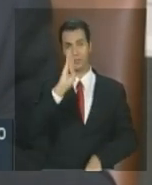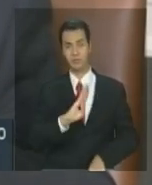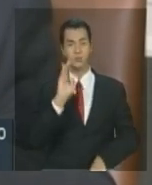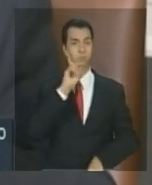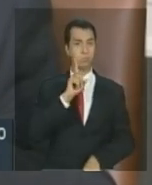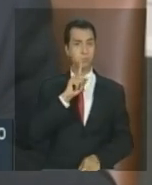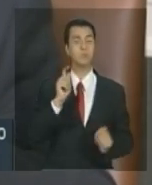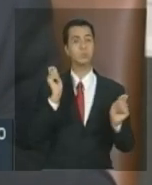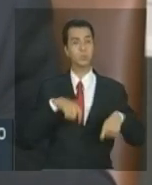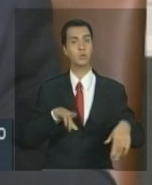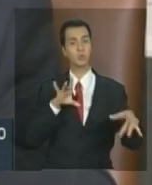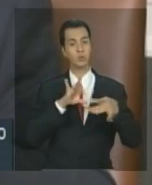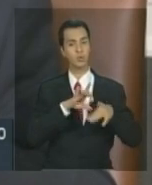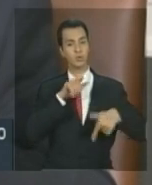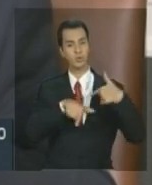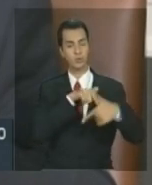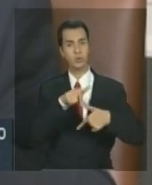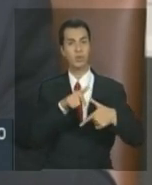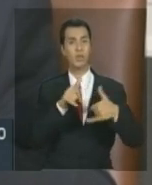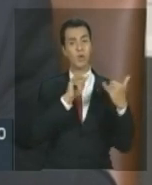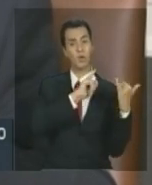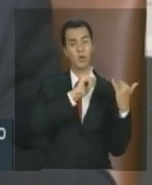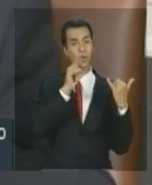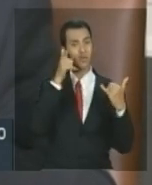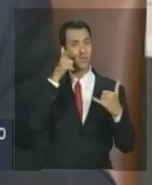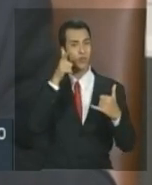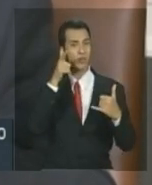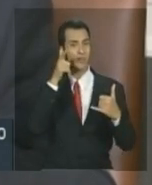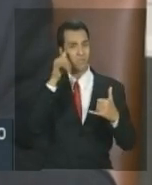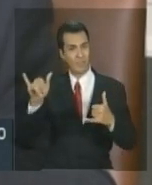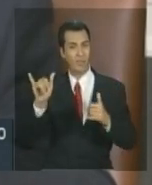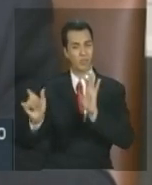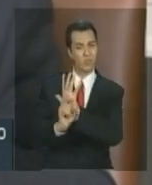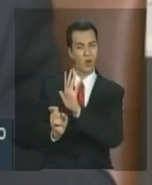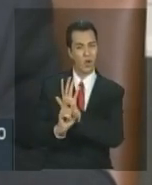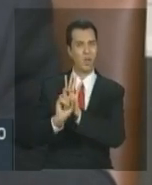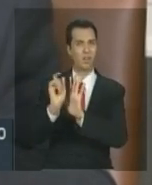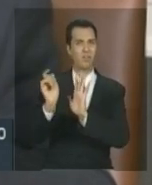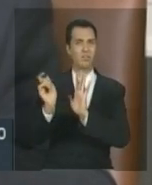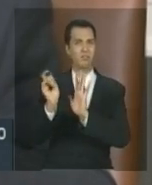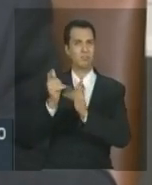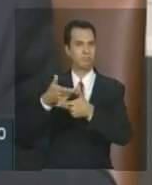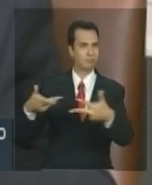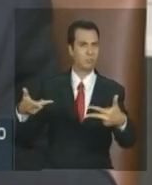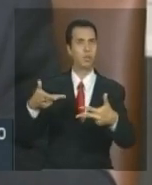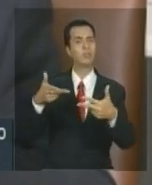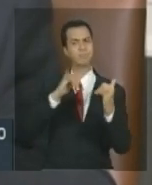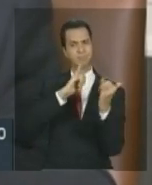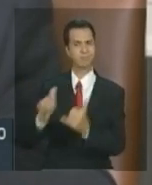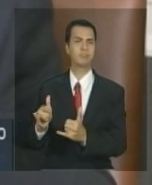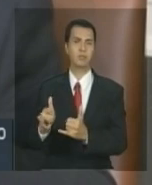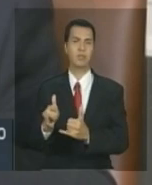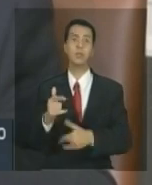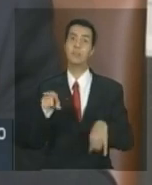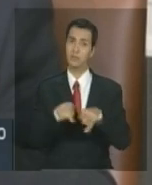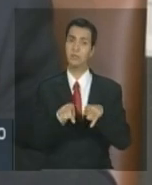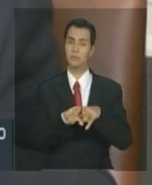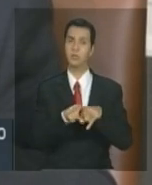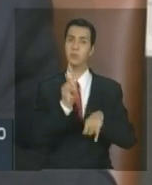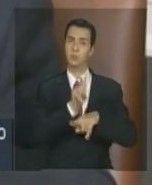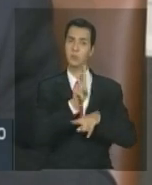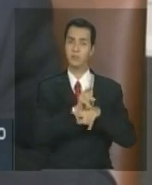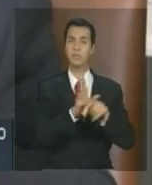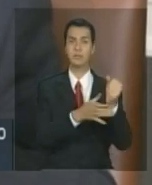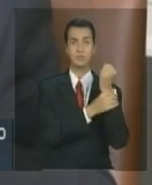o narcotráfico e no aumento e na garantia da segurança dos cidadãos, o que é uma coisa tão importante para todos